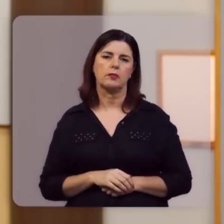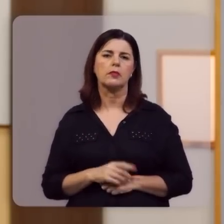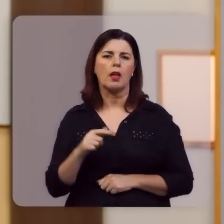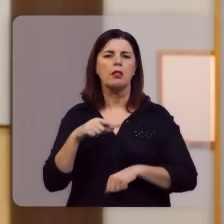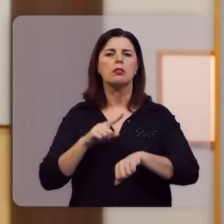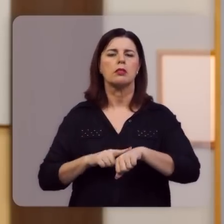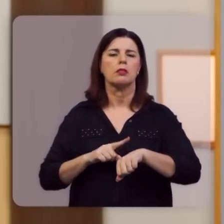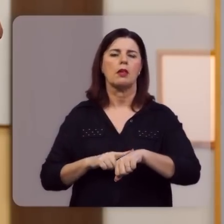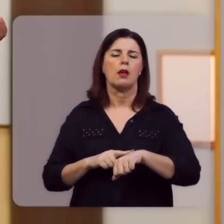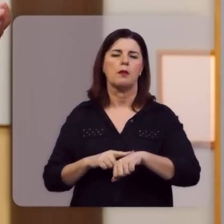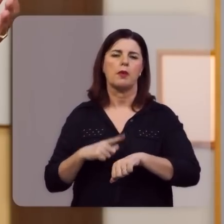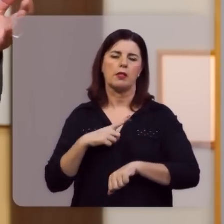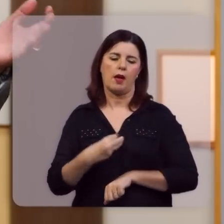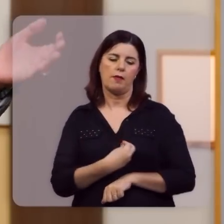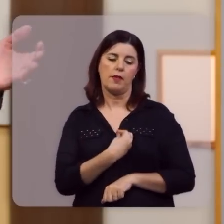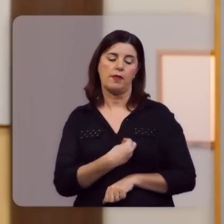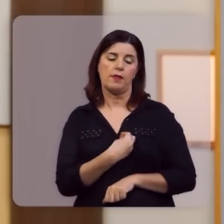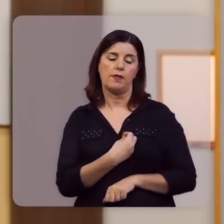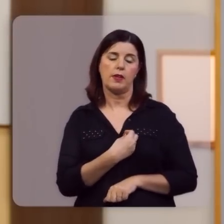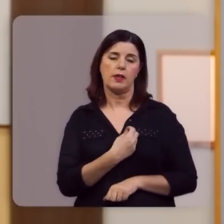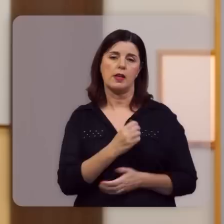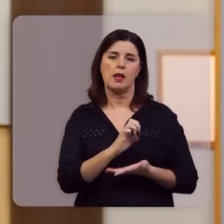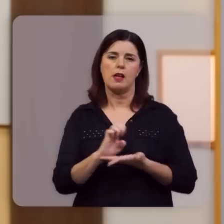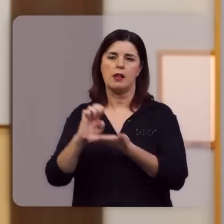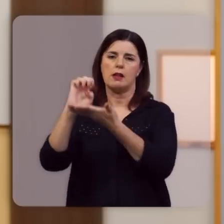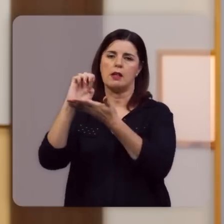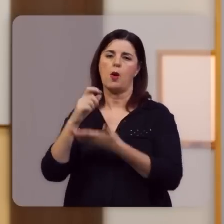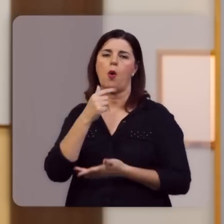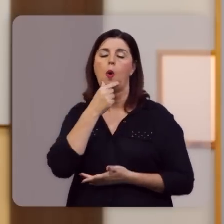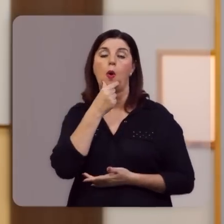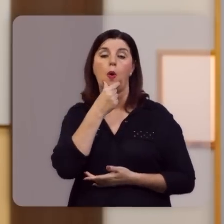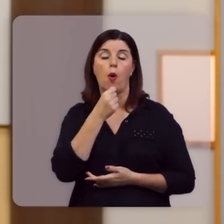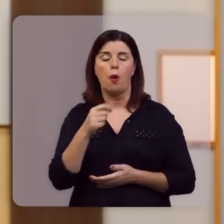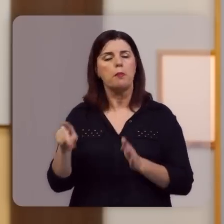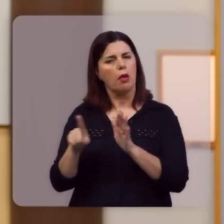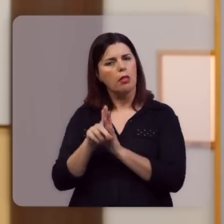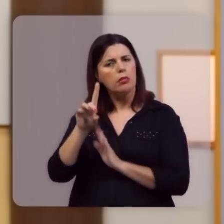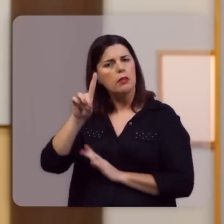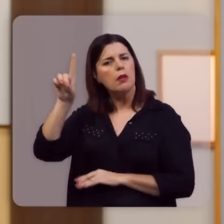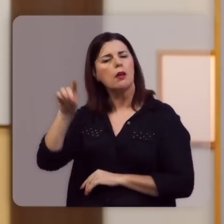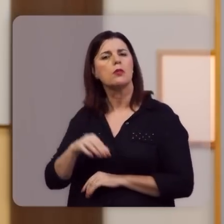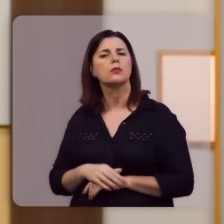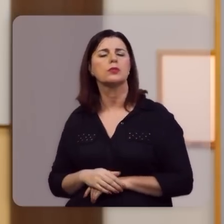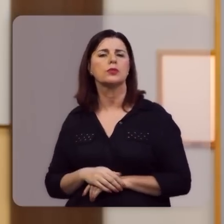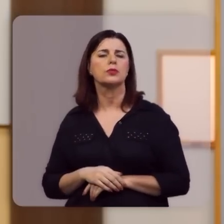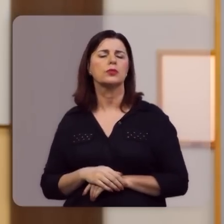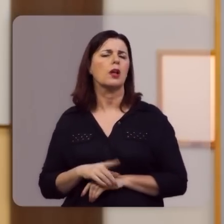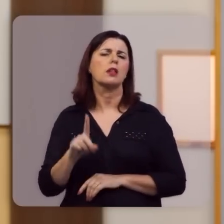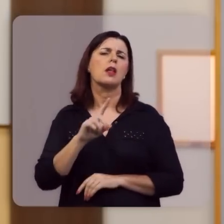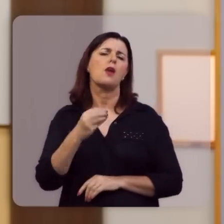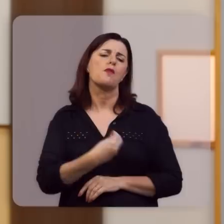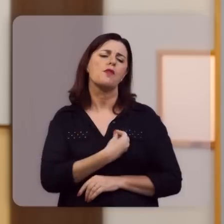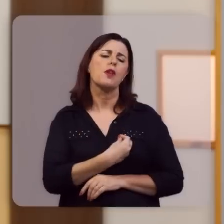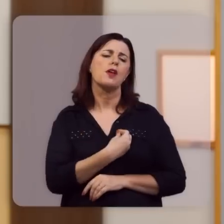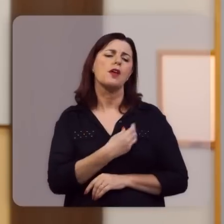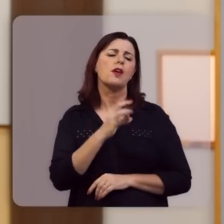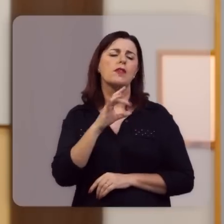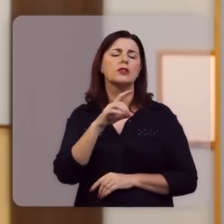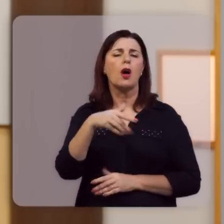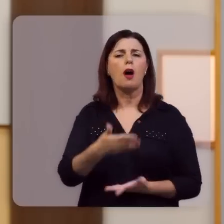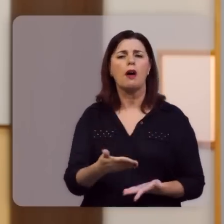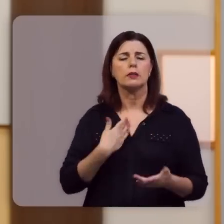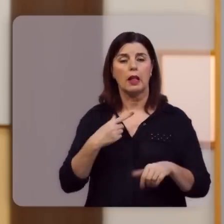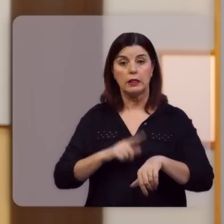É nesse tempo que estão vivendo Elias e Eliseu, homens de Deus, que não apenas sobrevivem a